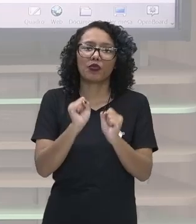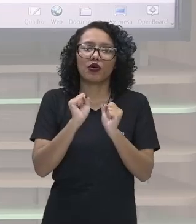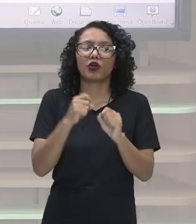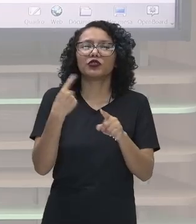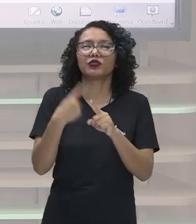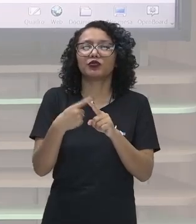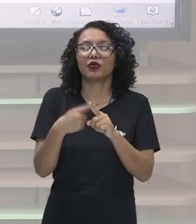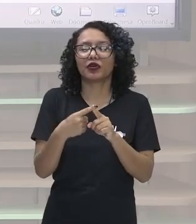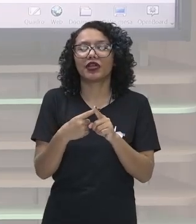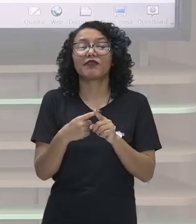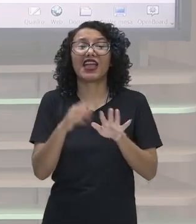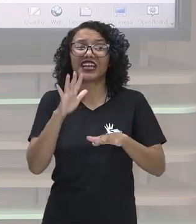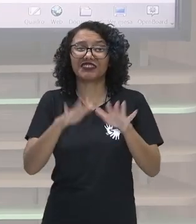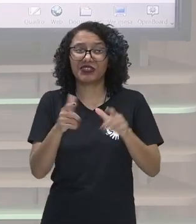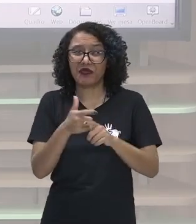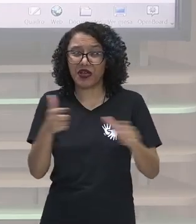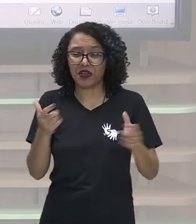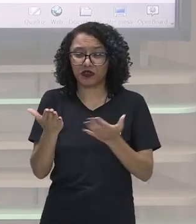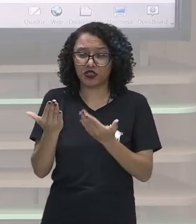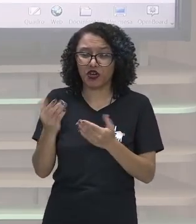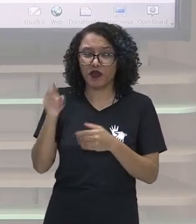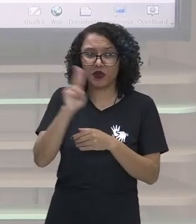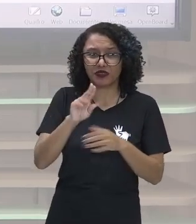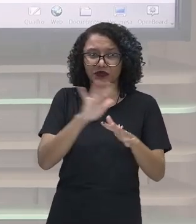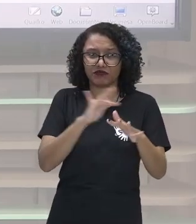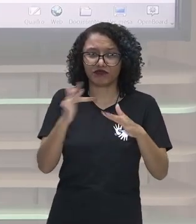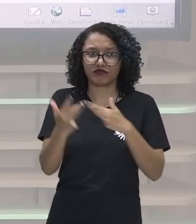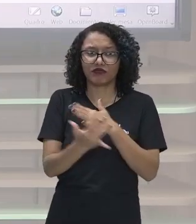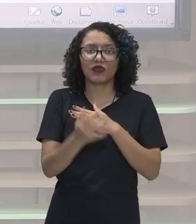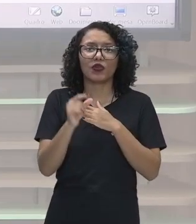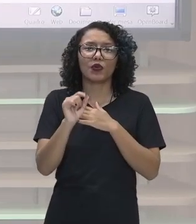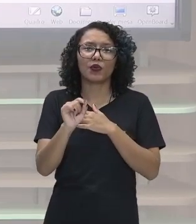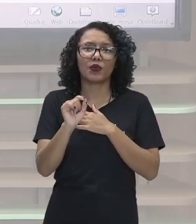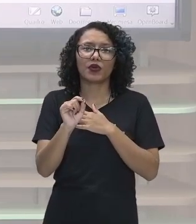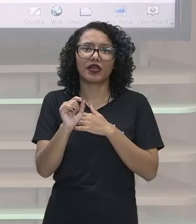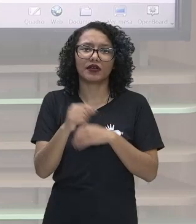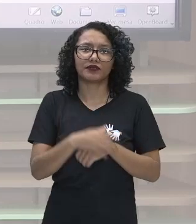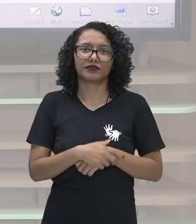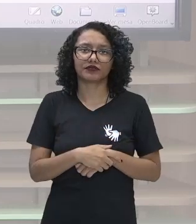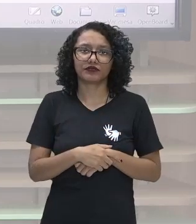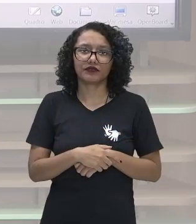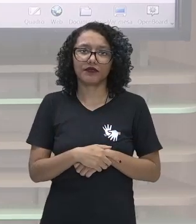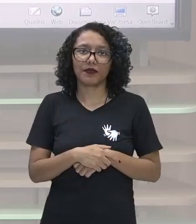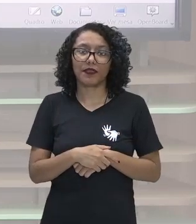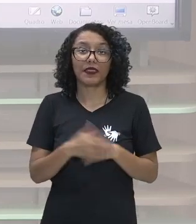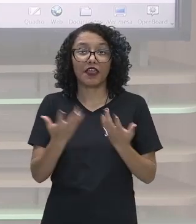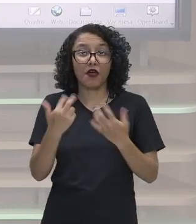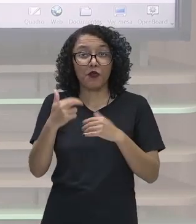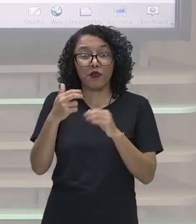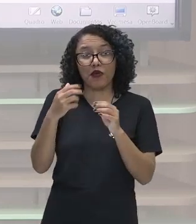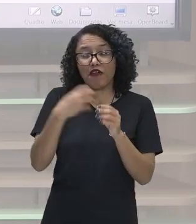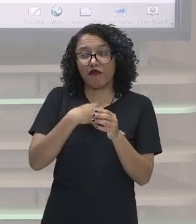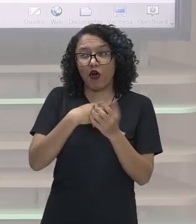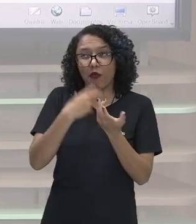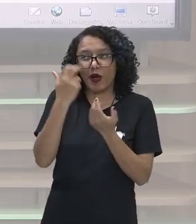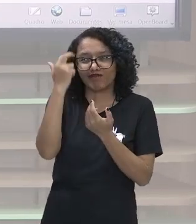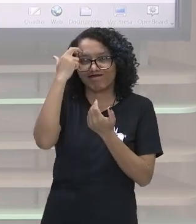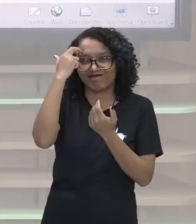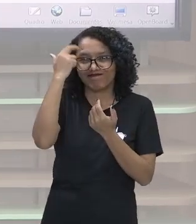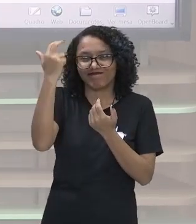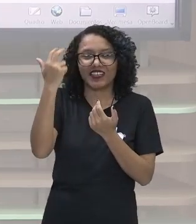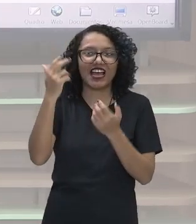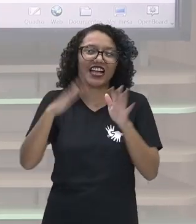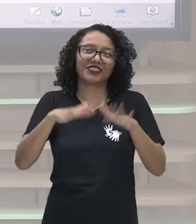não utilizam esse espaço de uma forma que a sabedoria seja predominante, né? A gente usa muito